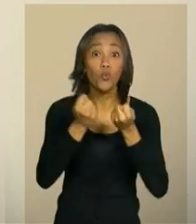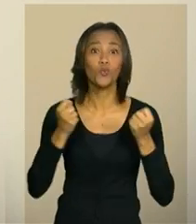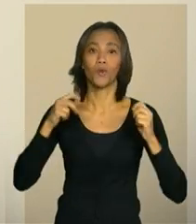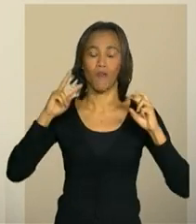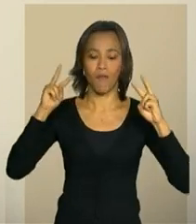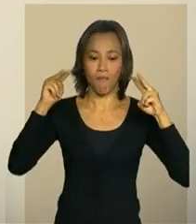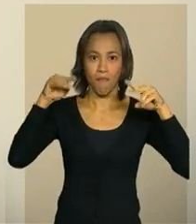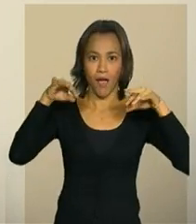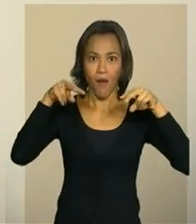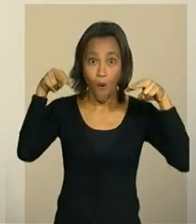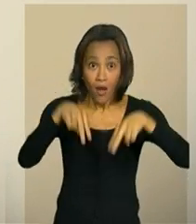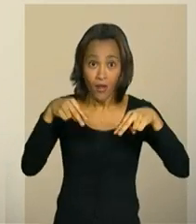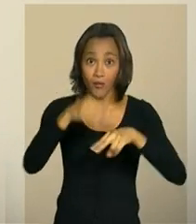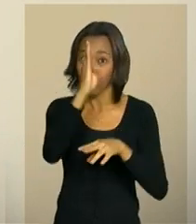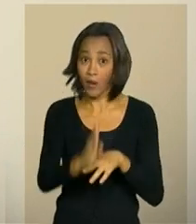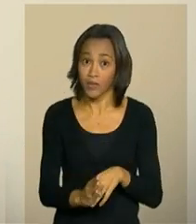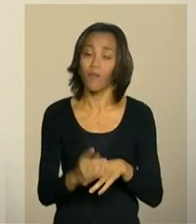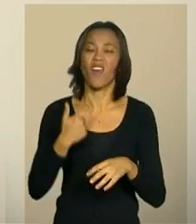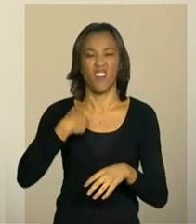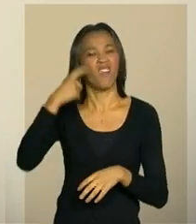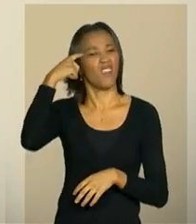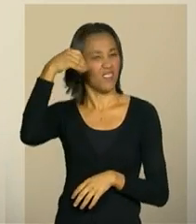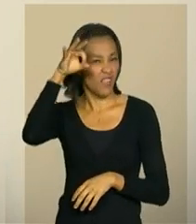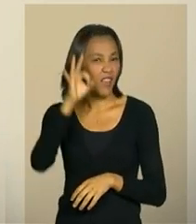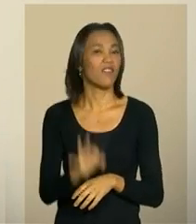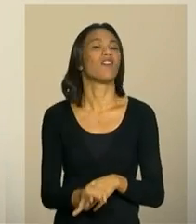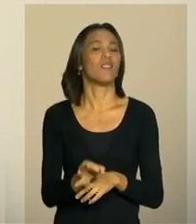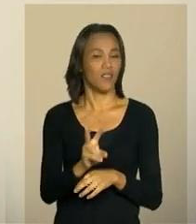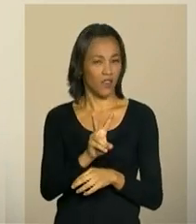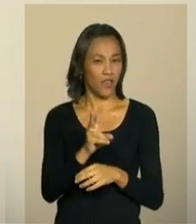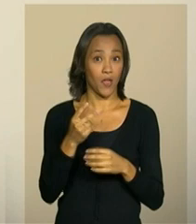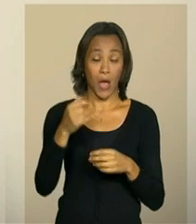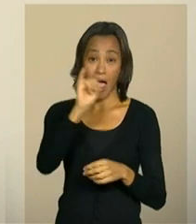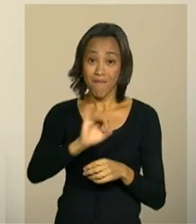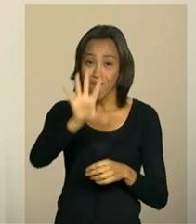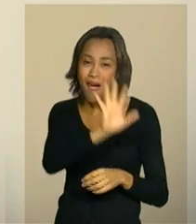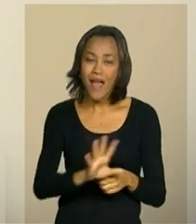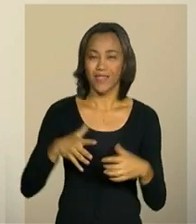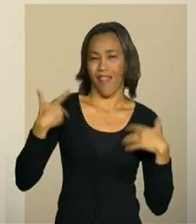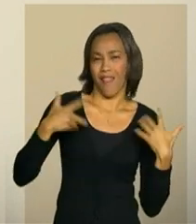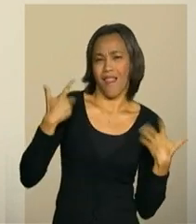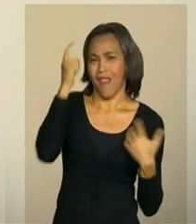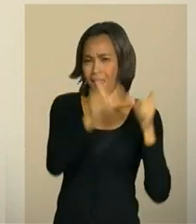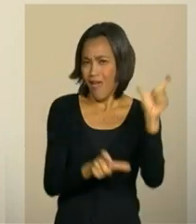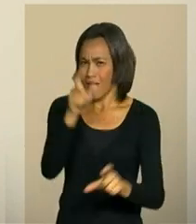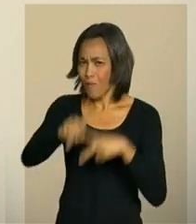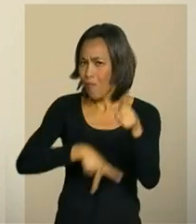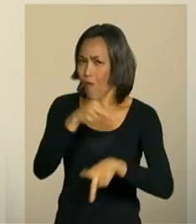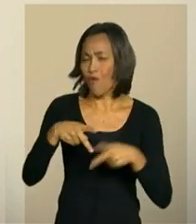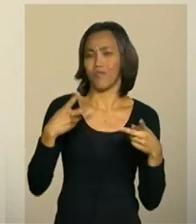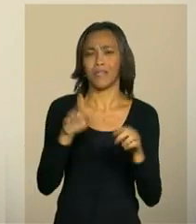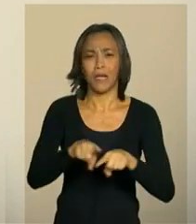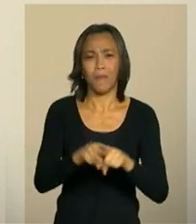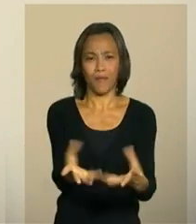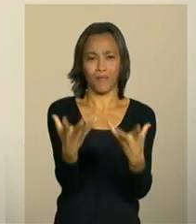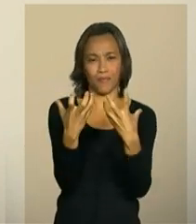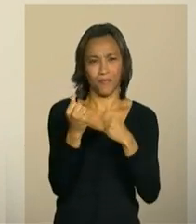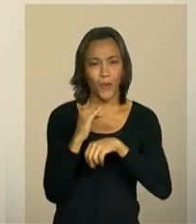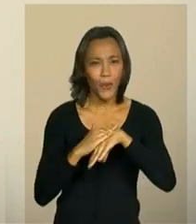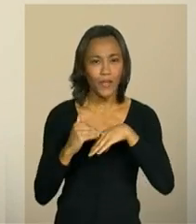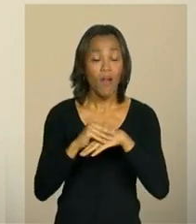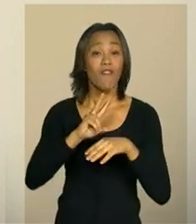estarão voltados para o Brasil tenho certeza que a imagem de um povo alegre hospitaleiro se somará ao